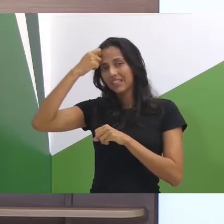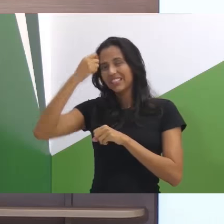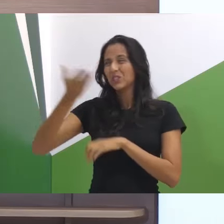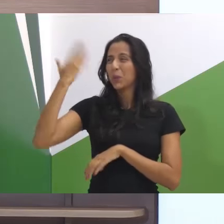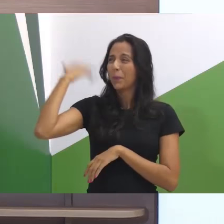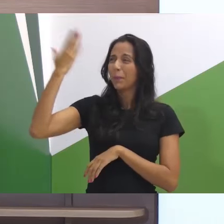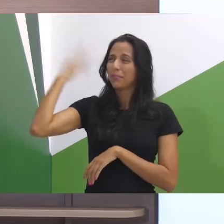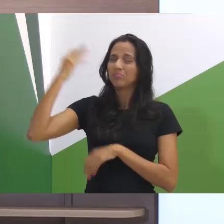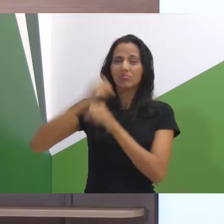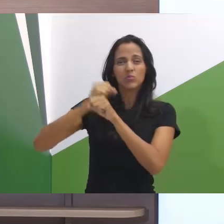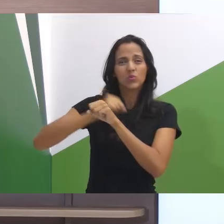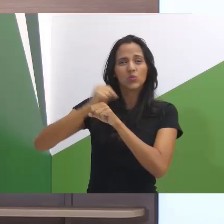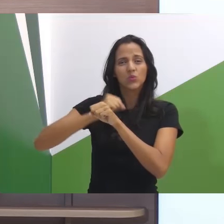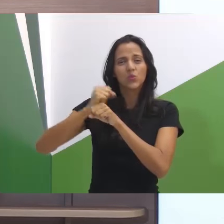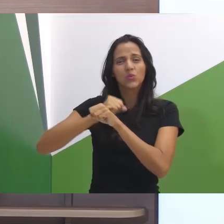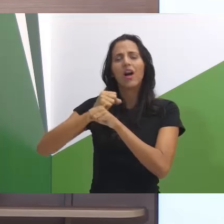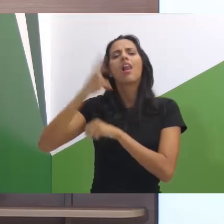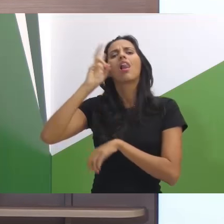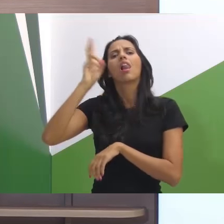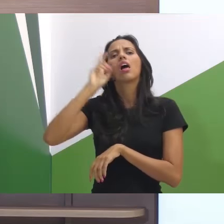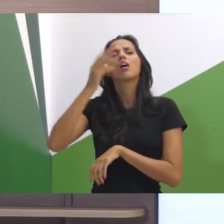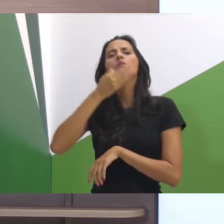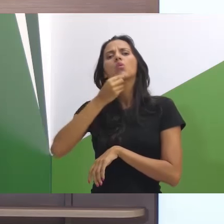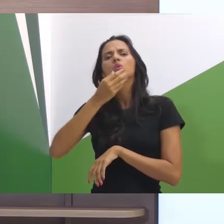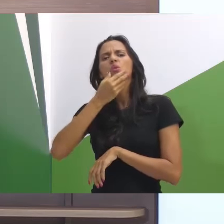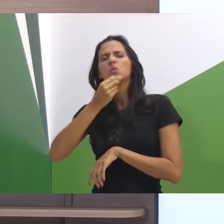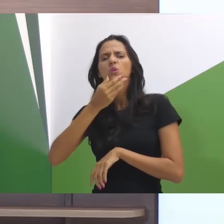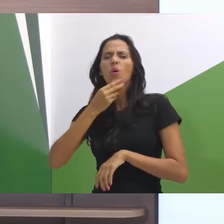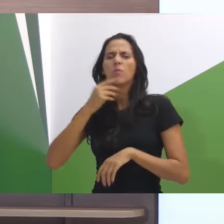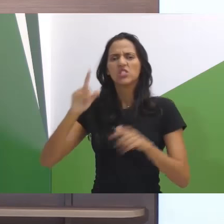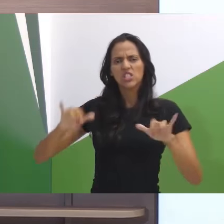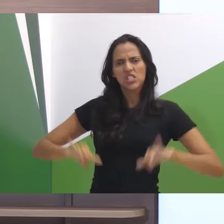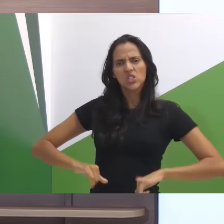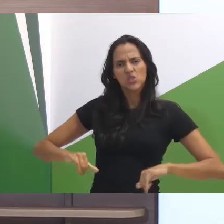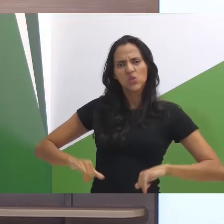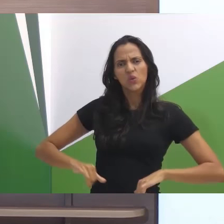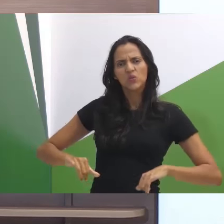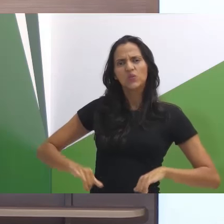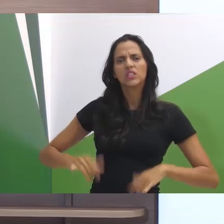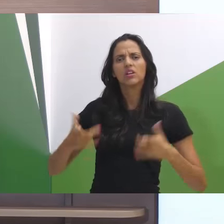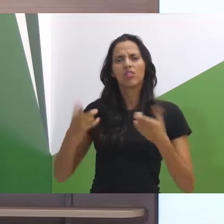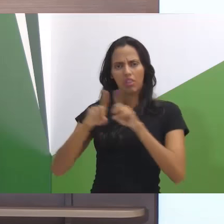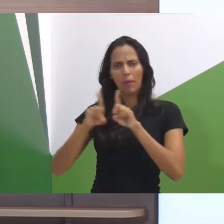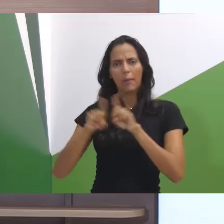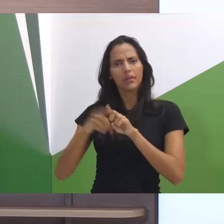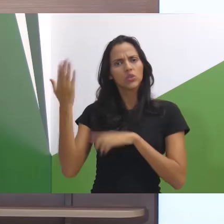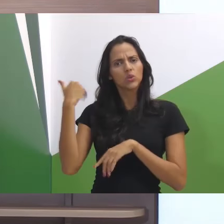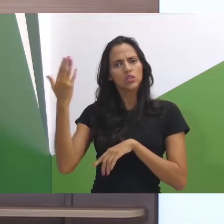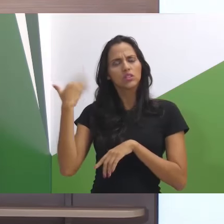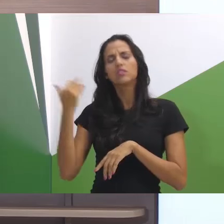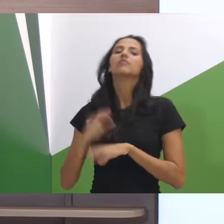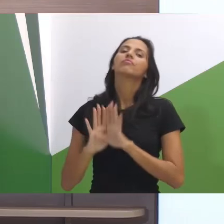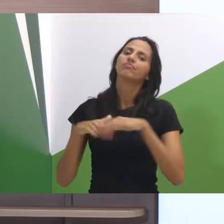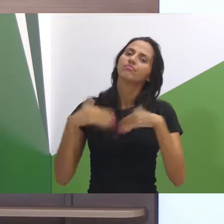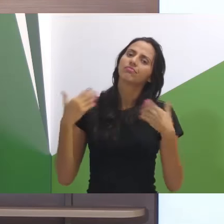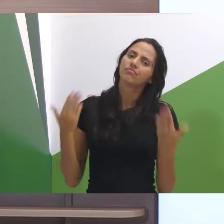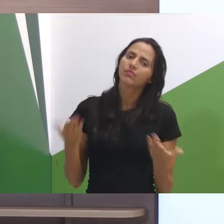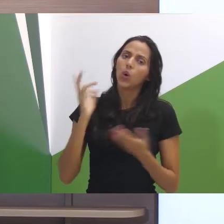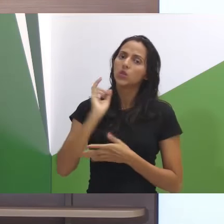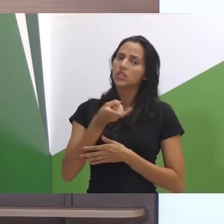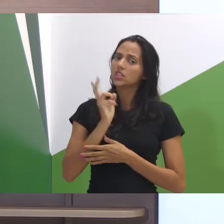Muito antiga É só lembrar dos hebreus Que foram escravizados lá Na antiguidade Então ela sempre se